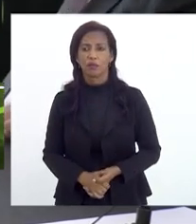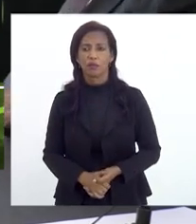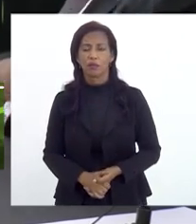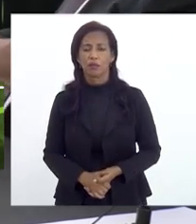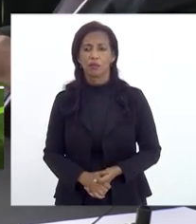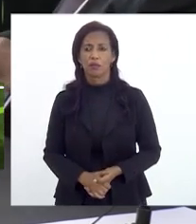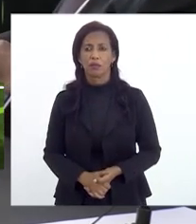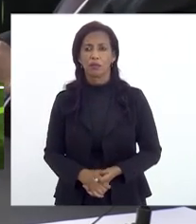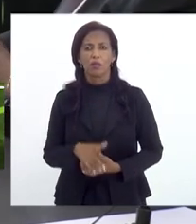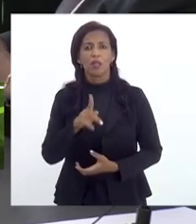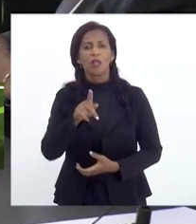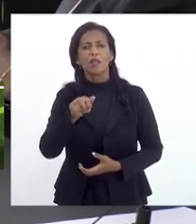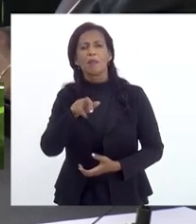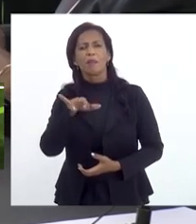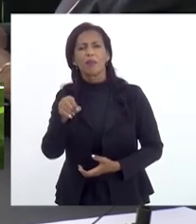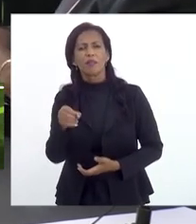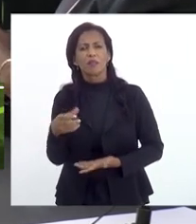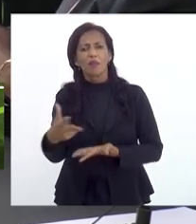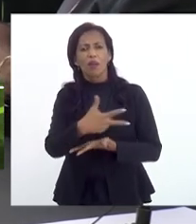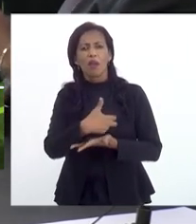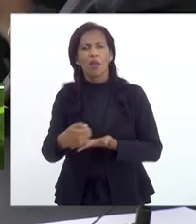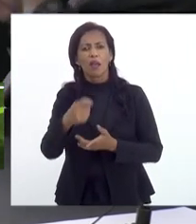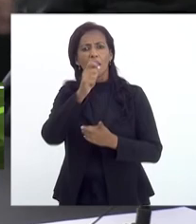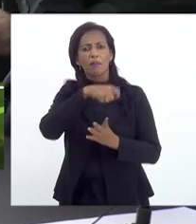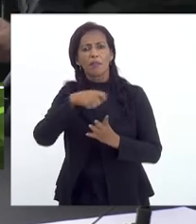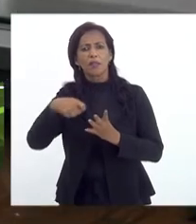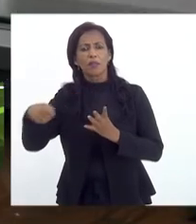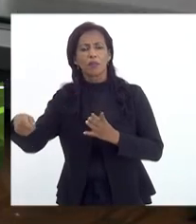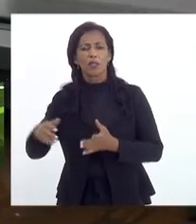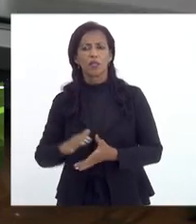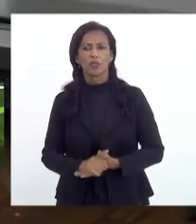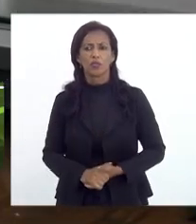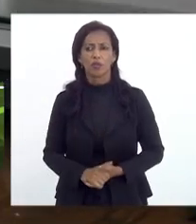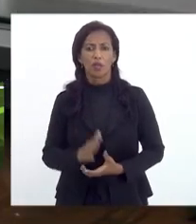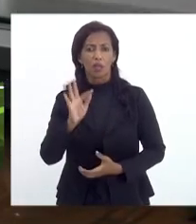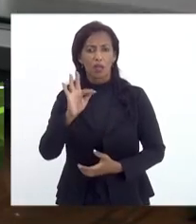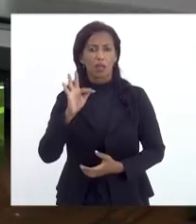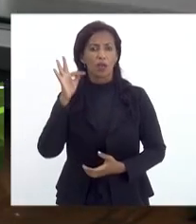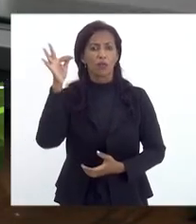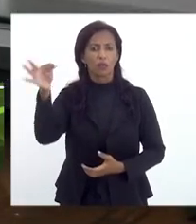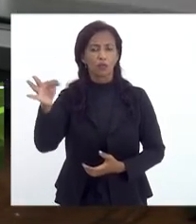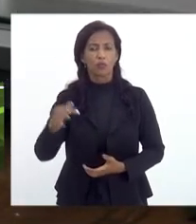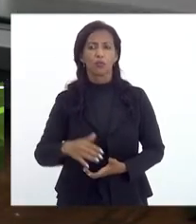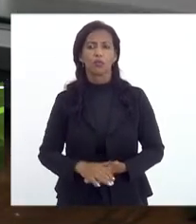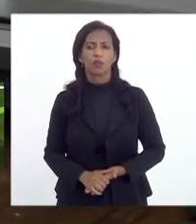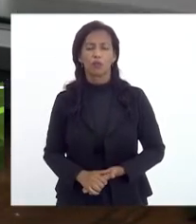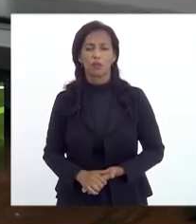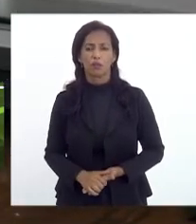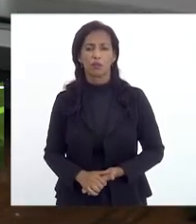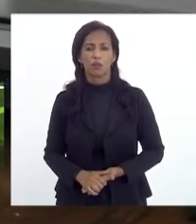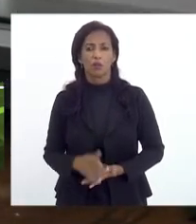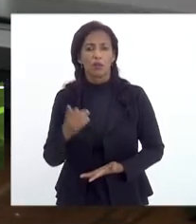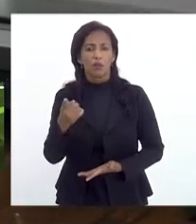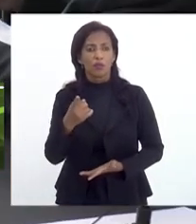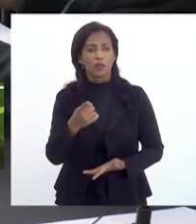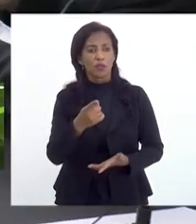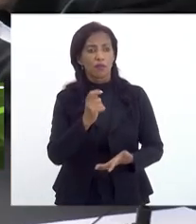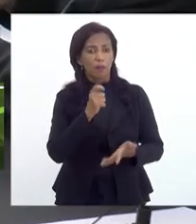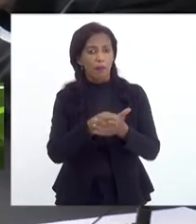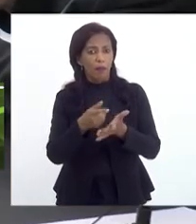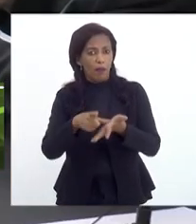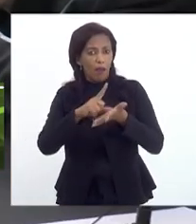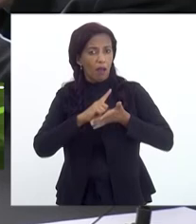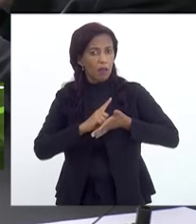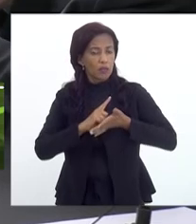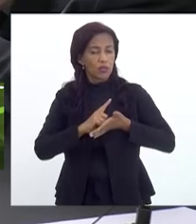Mas aqui não tem passivo É arrecada mensal Chega mensalmente Não é futuro É futuro É uma receita Você vai adiantar Uma receita É um